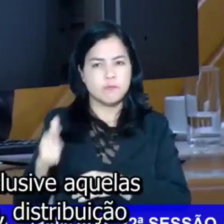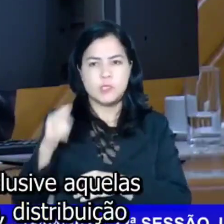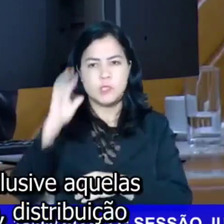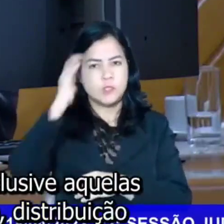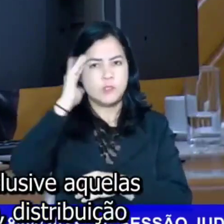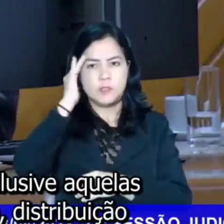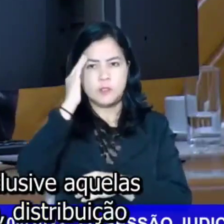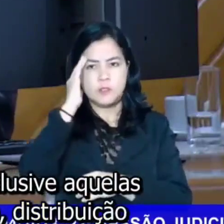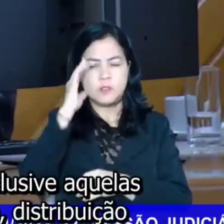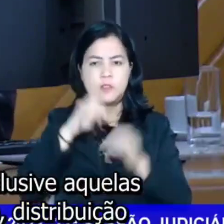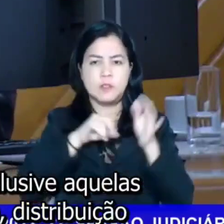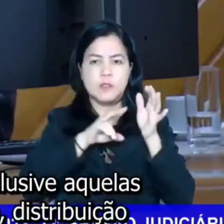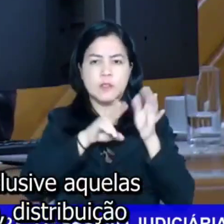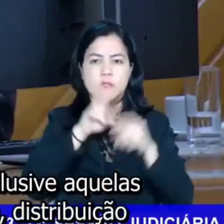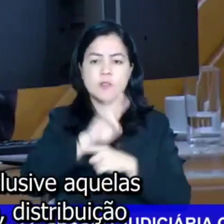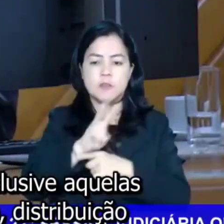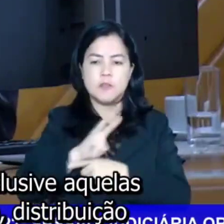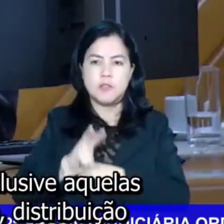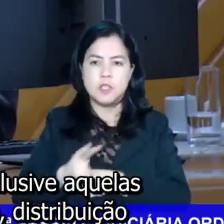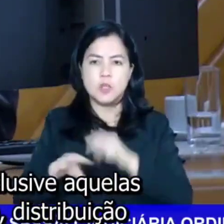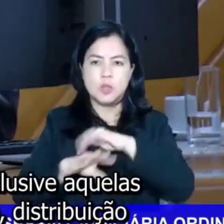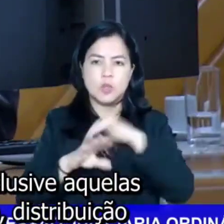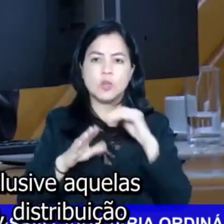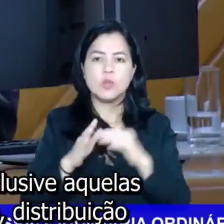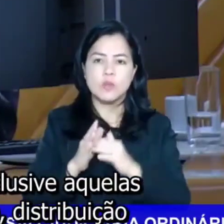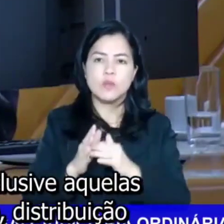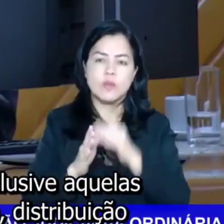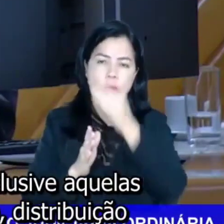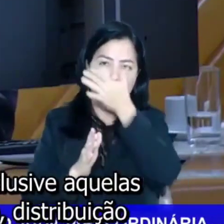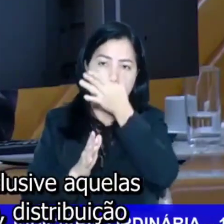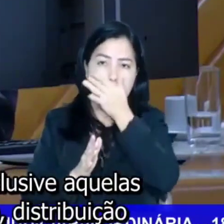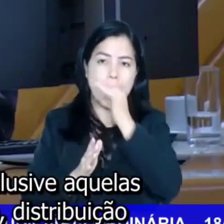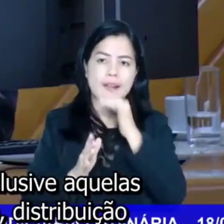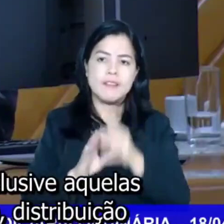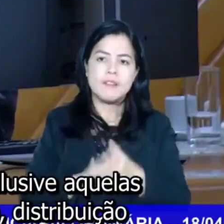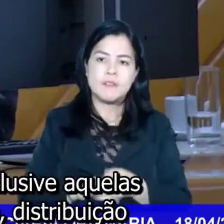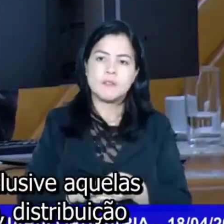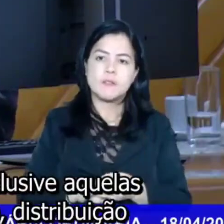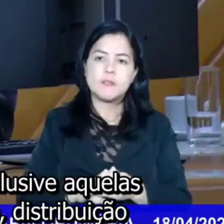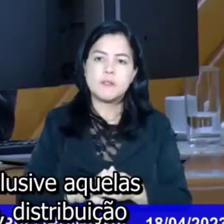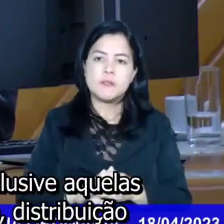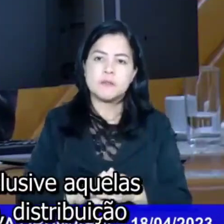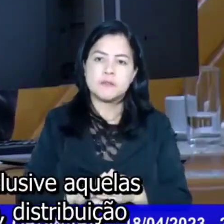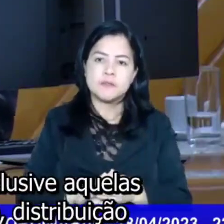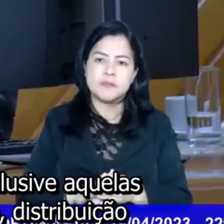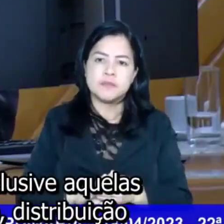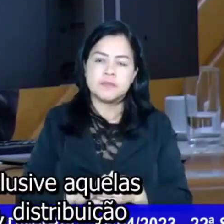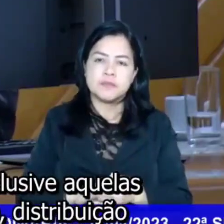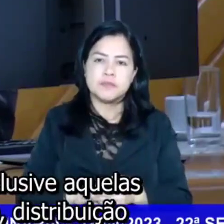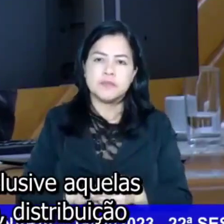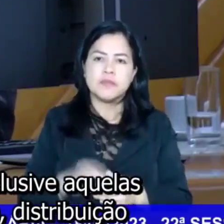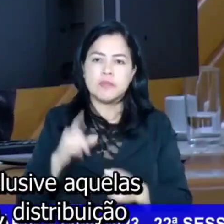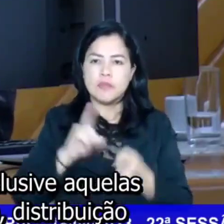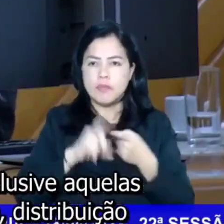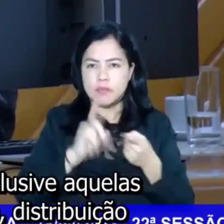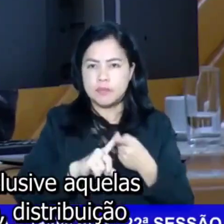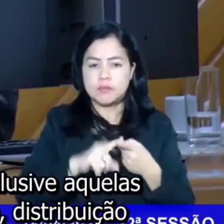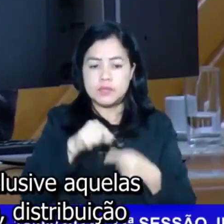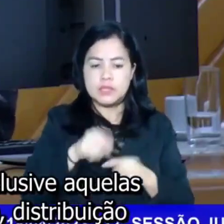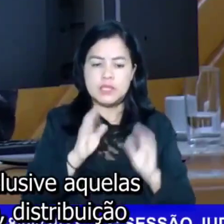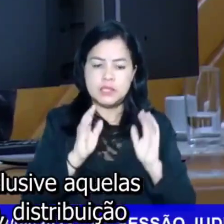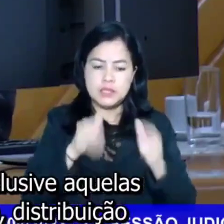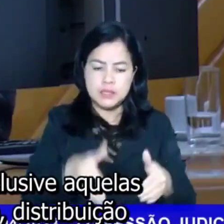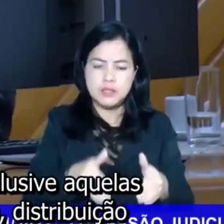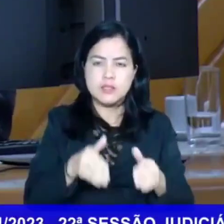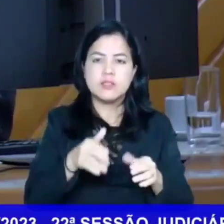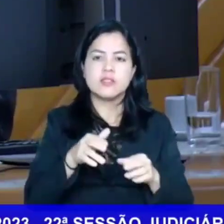apreciar algumas das pretensões deduzidas, inclusive aquelas relacionadas ou aquela relacionada à